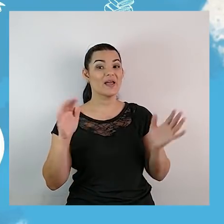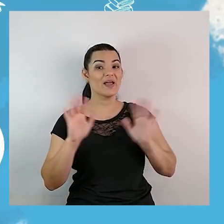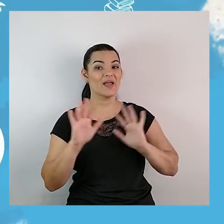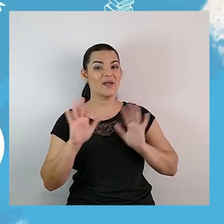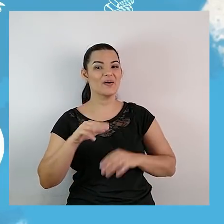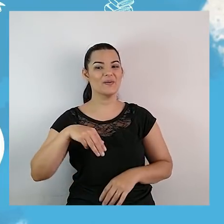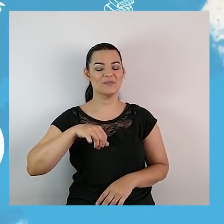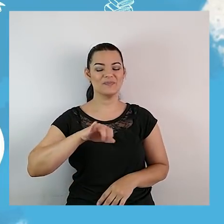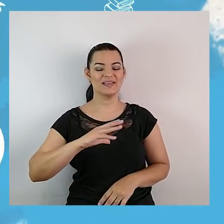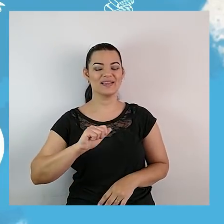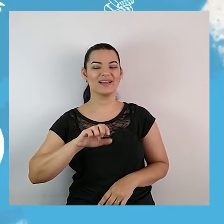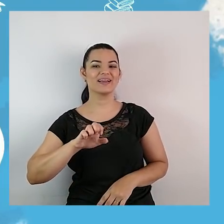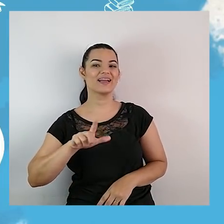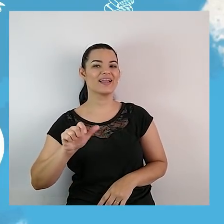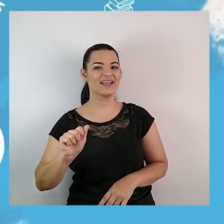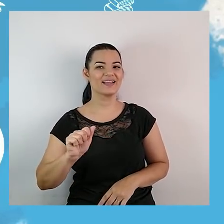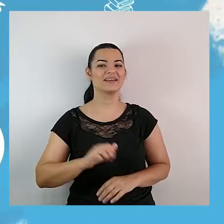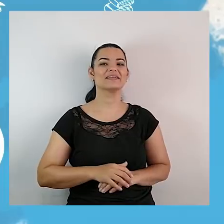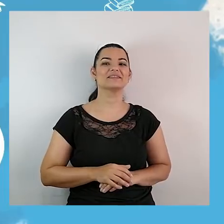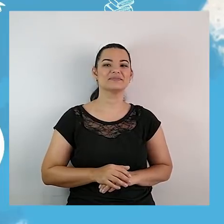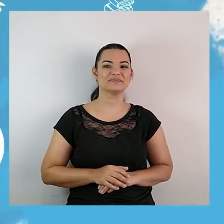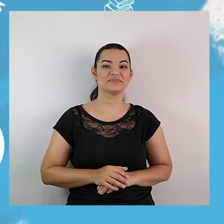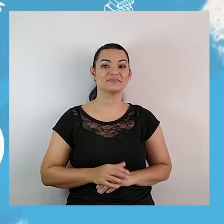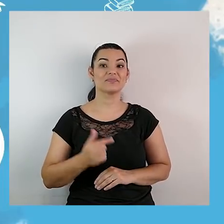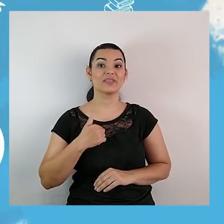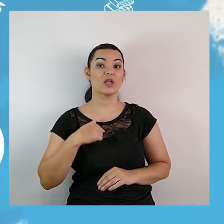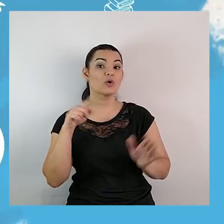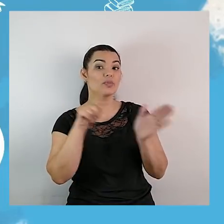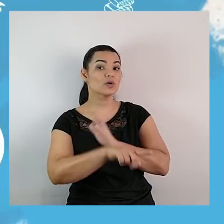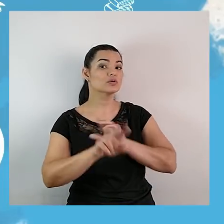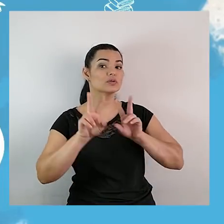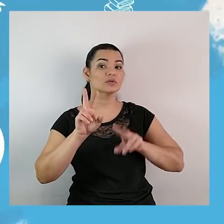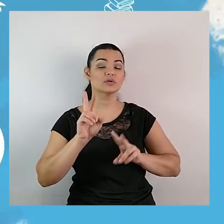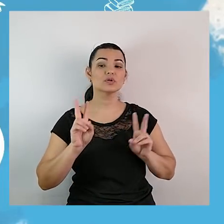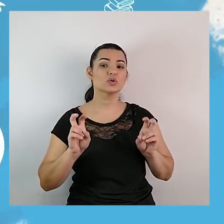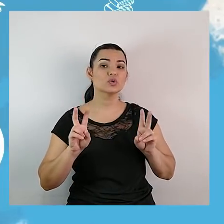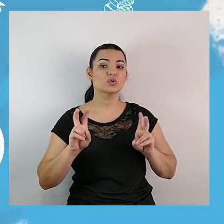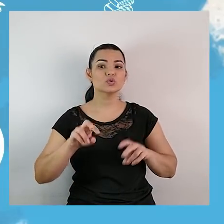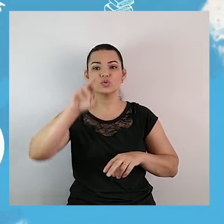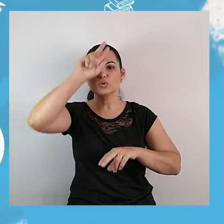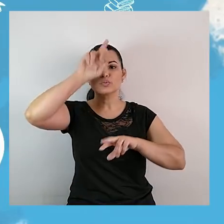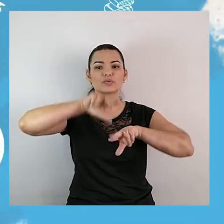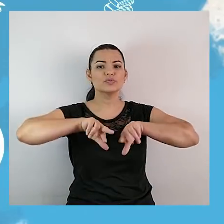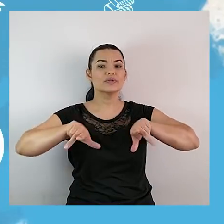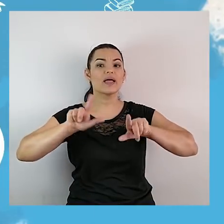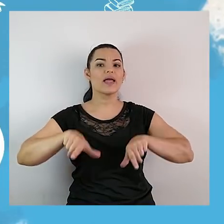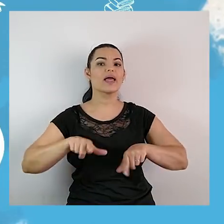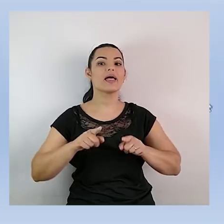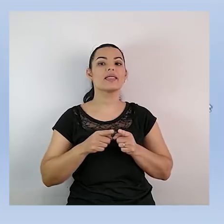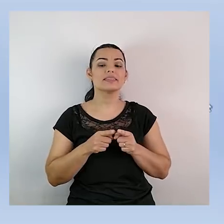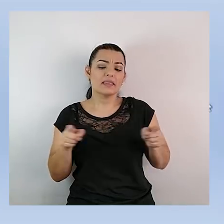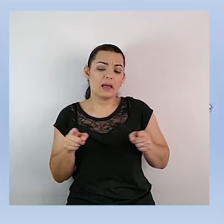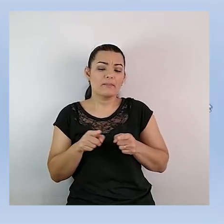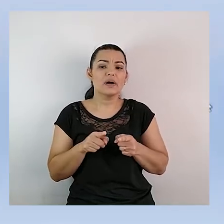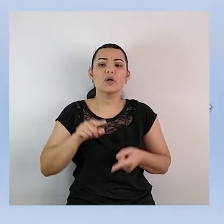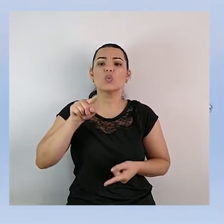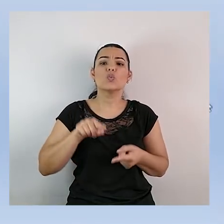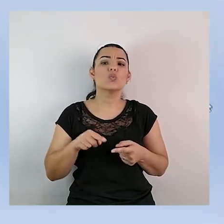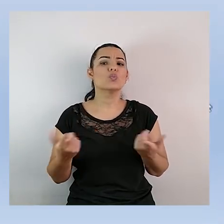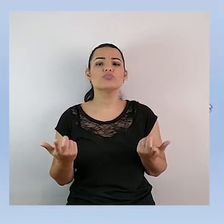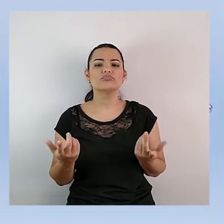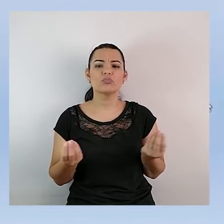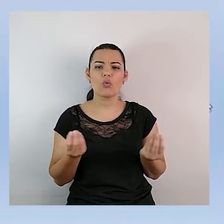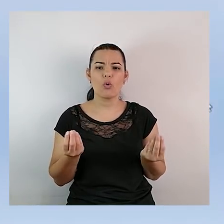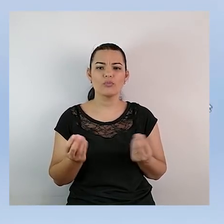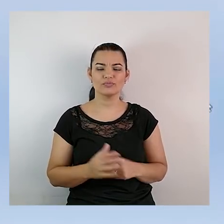Eliane, eu sou a Micaela e a minha pergunta para os insetos é qual é o maior deles, no Brasil. Tchau! Olha só,